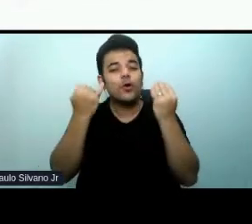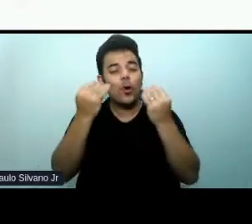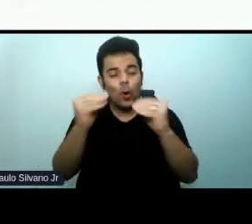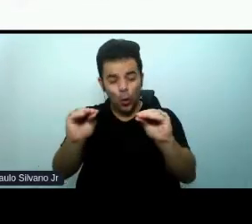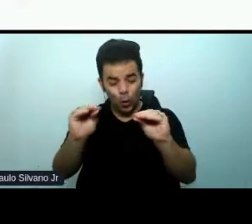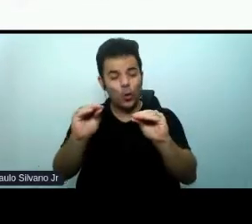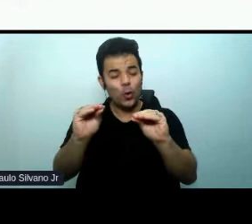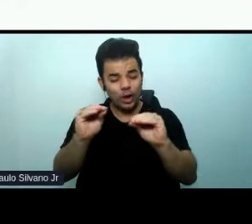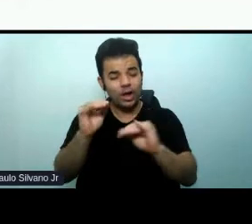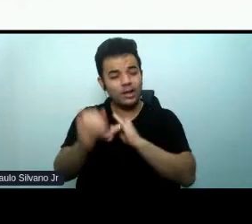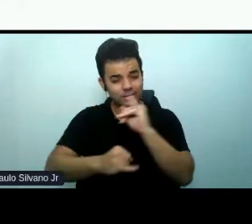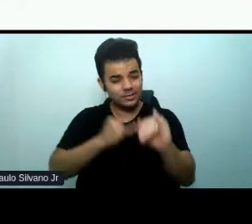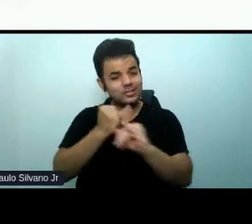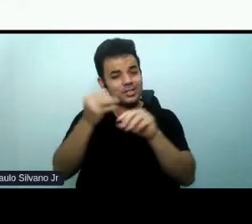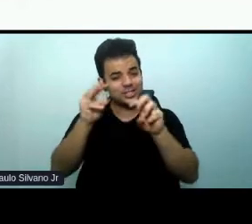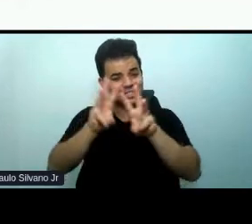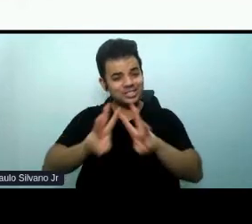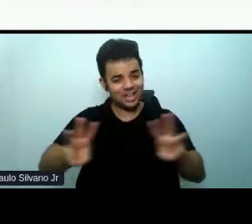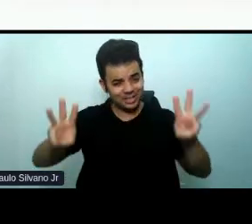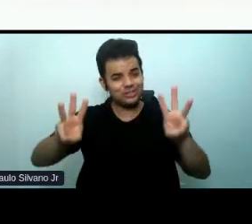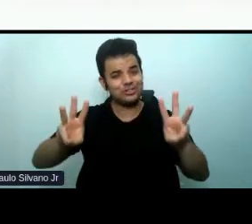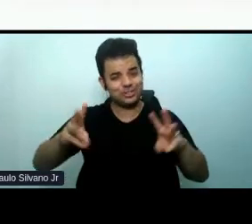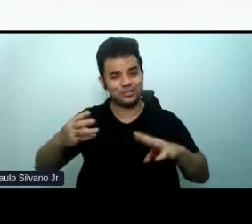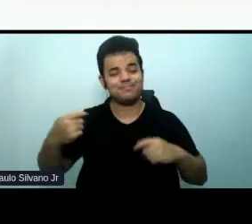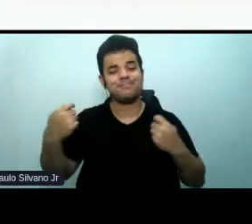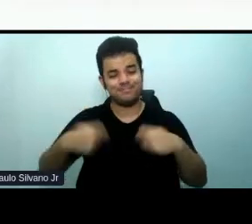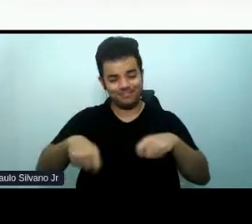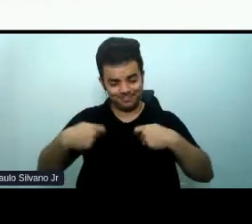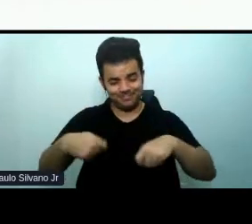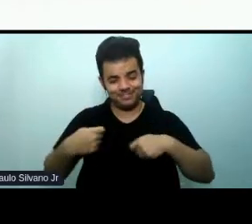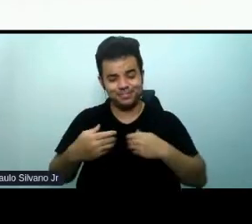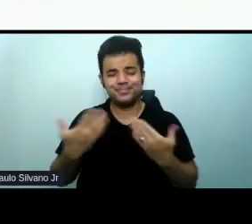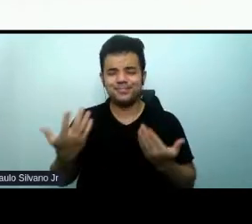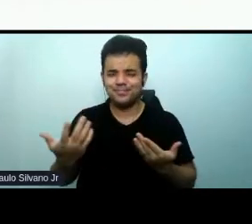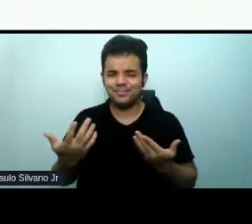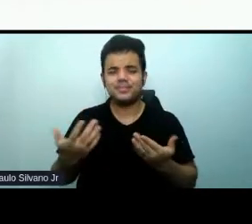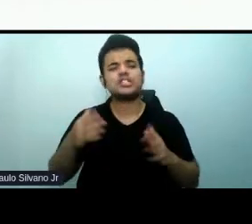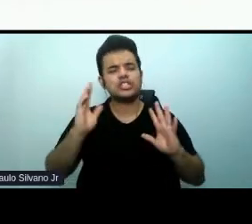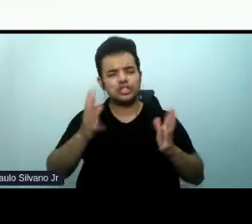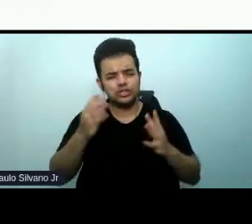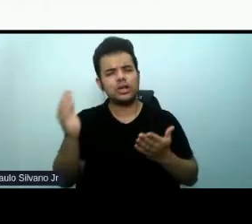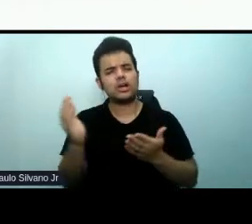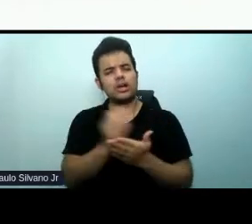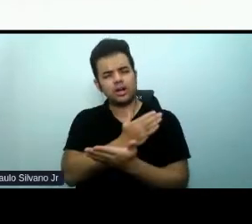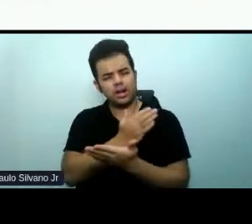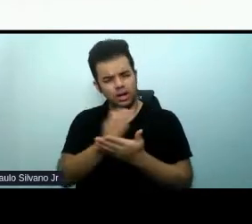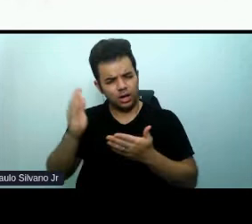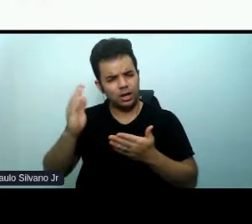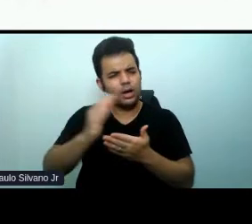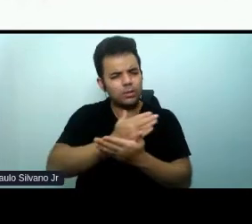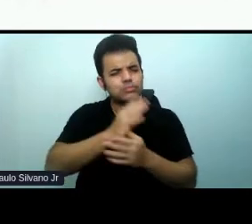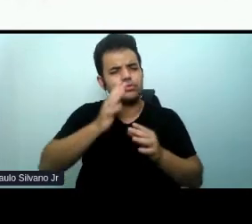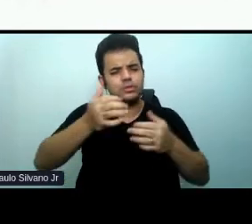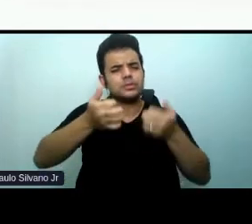no site, né? E já devem ter falado aí questões